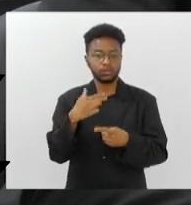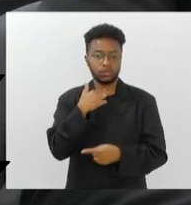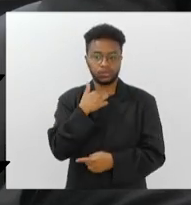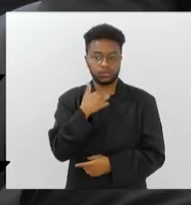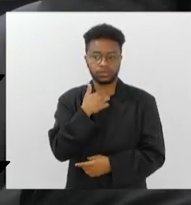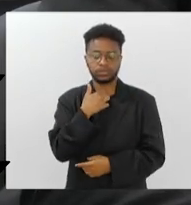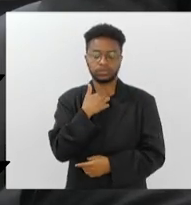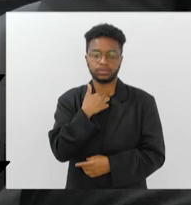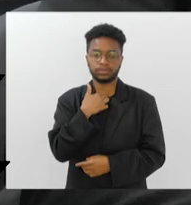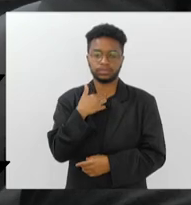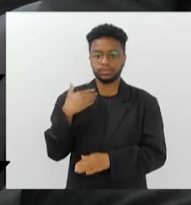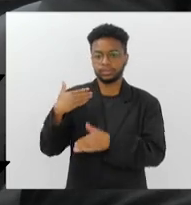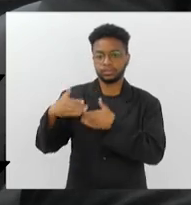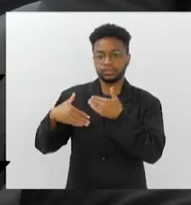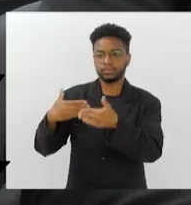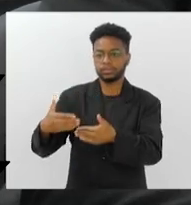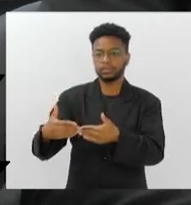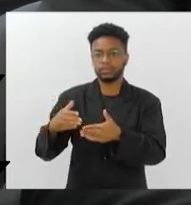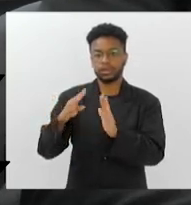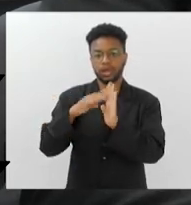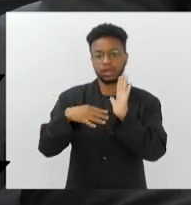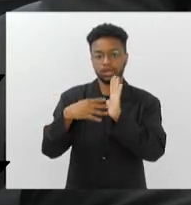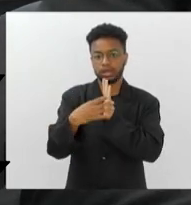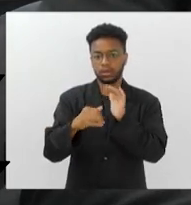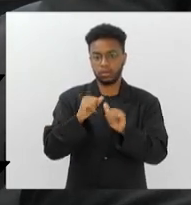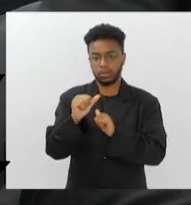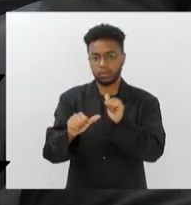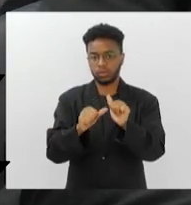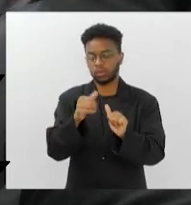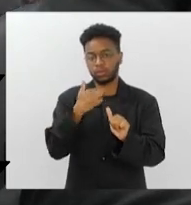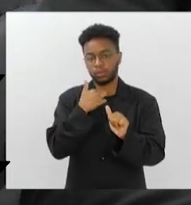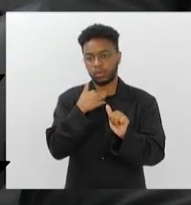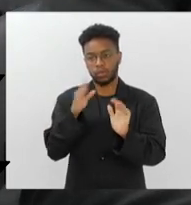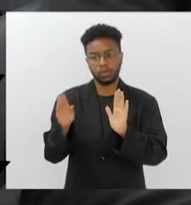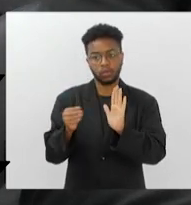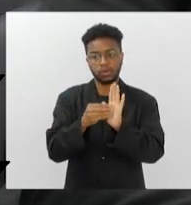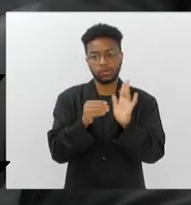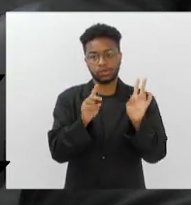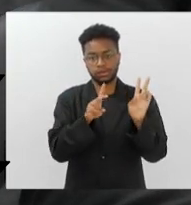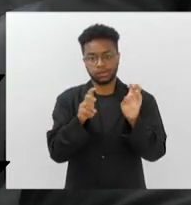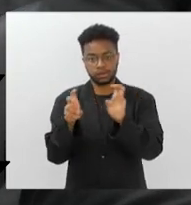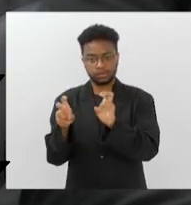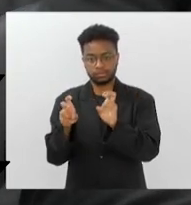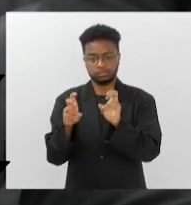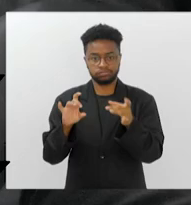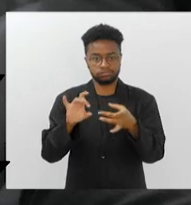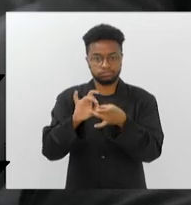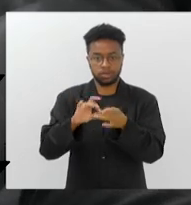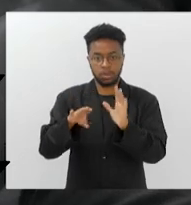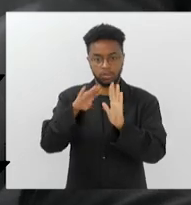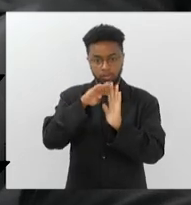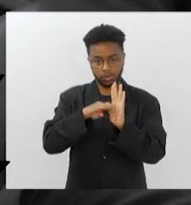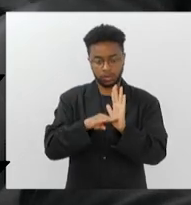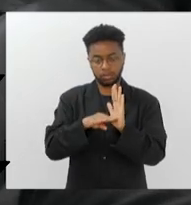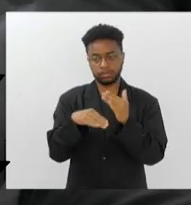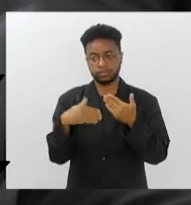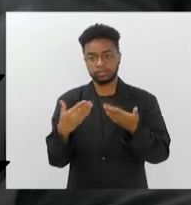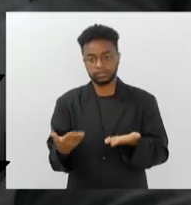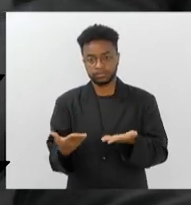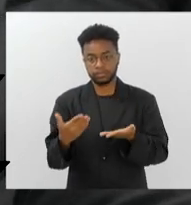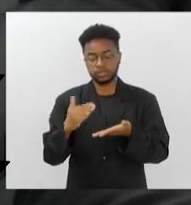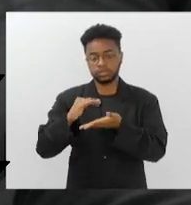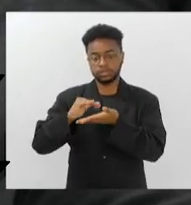processo que exige só alteração de calendário incluir questões que envolvem por exemplo um programa então eh a